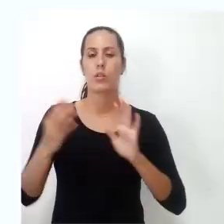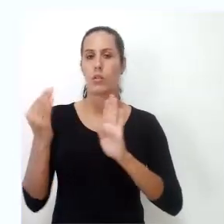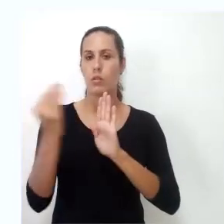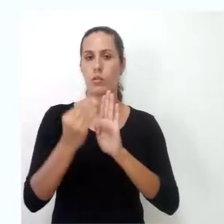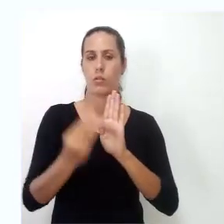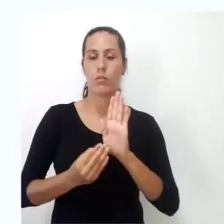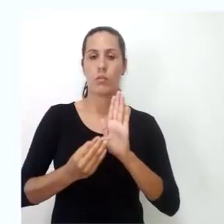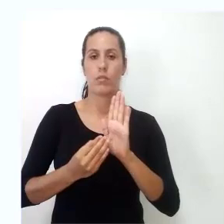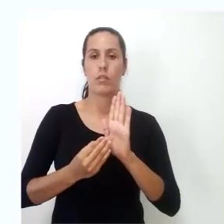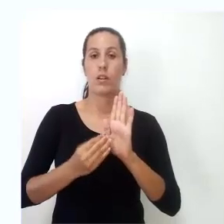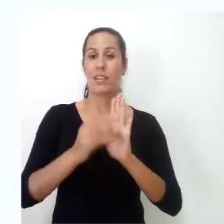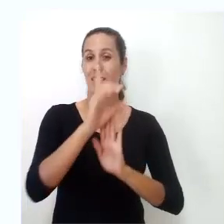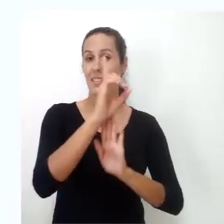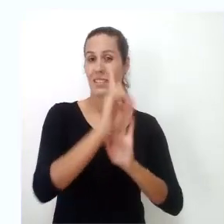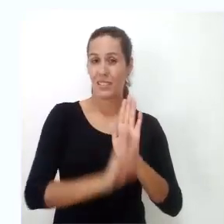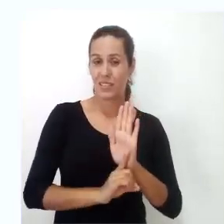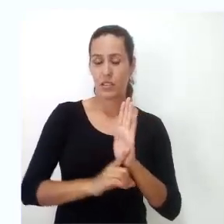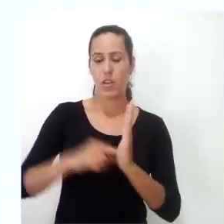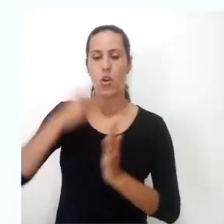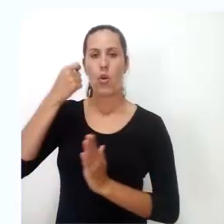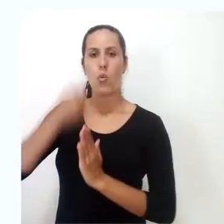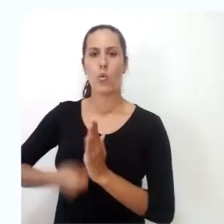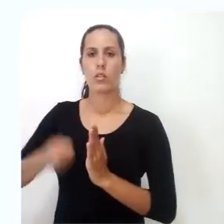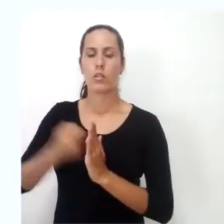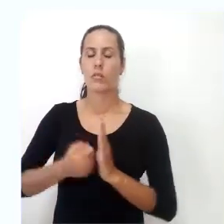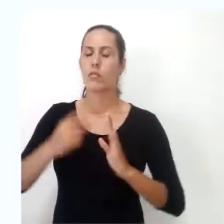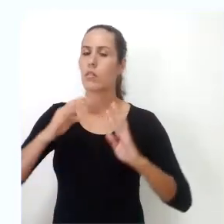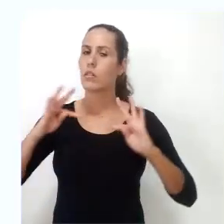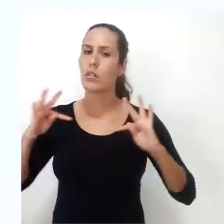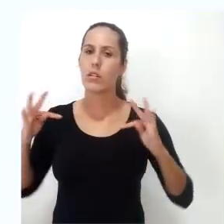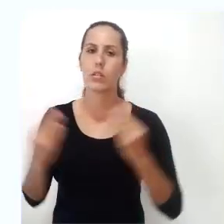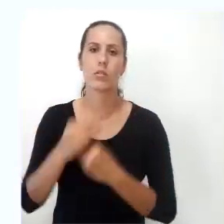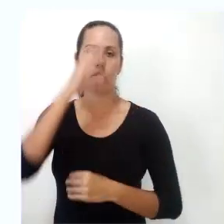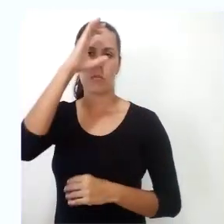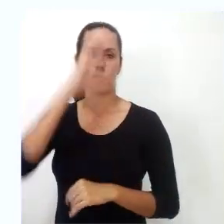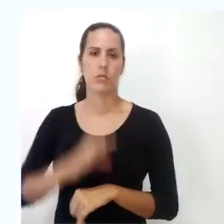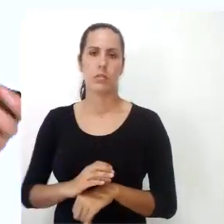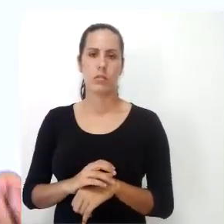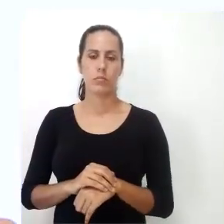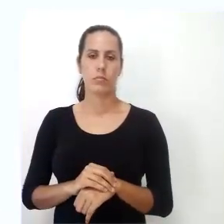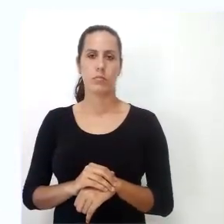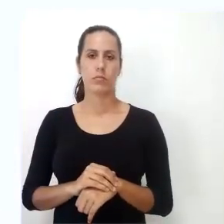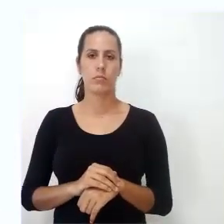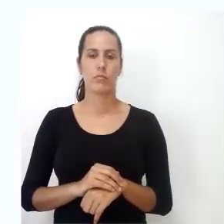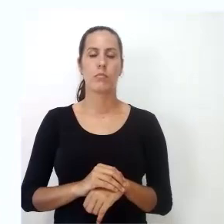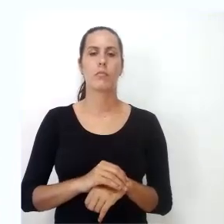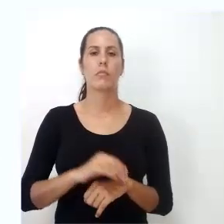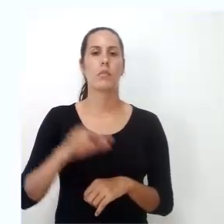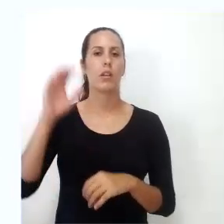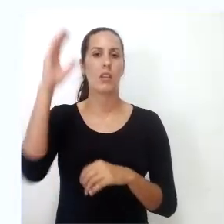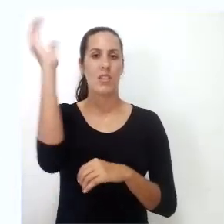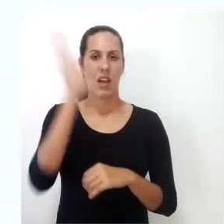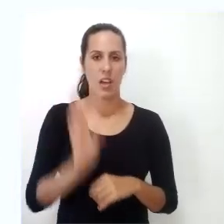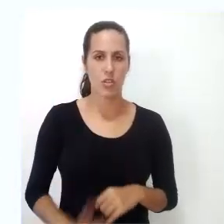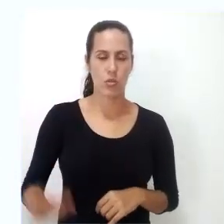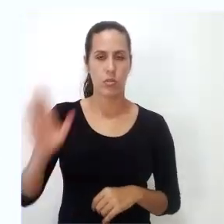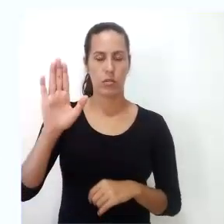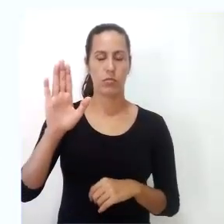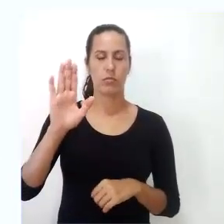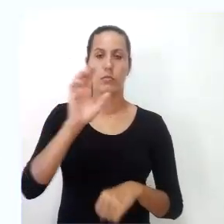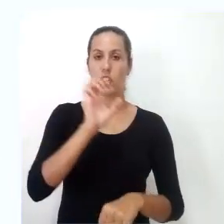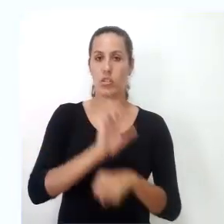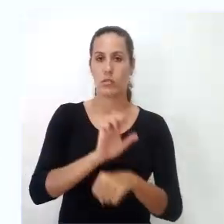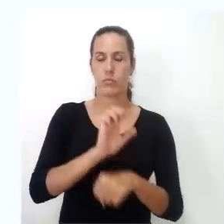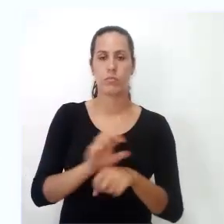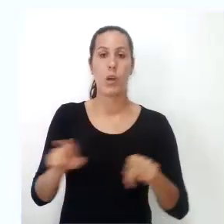os deveres, certo, do cidadão nas várias esferas sociais. Lembrar, se eu